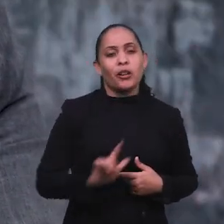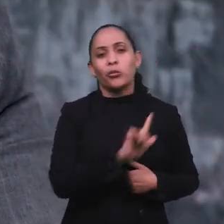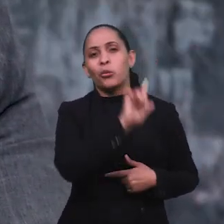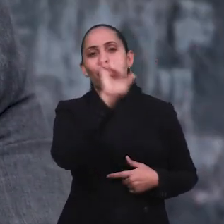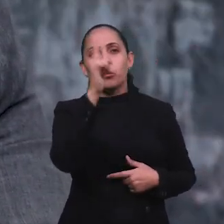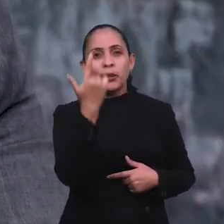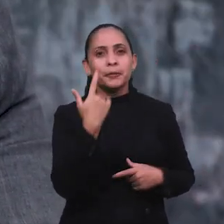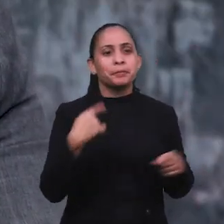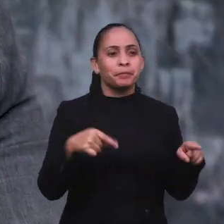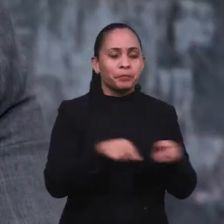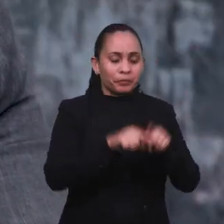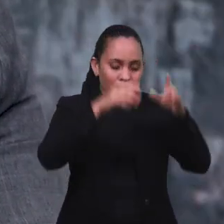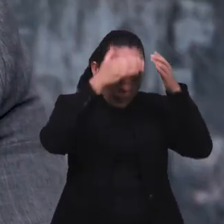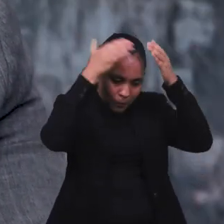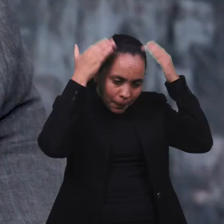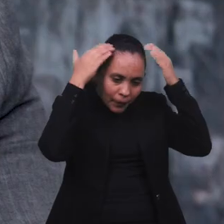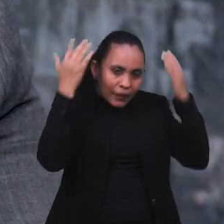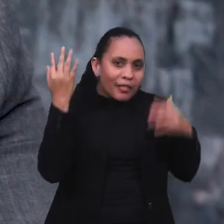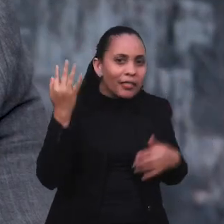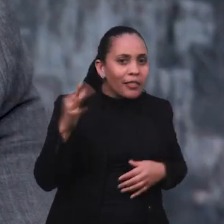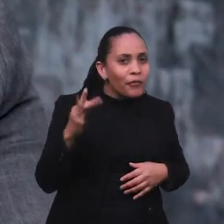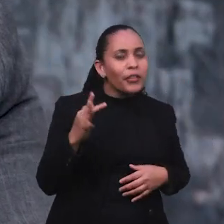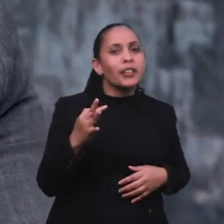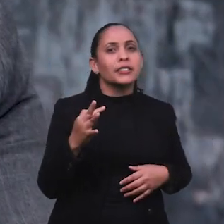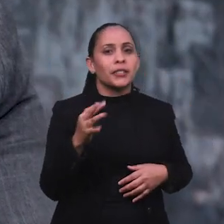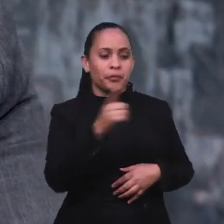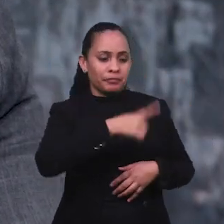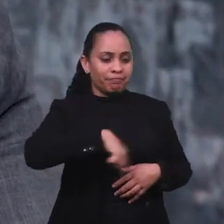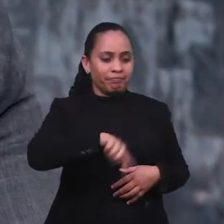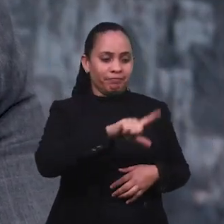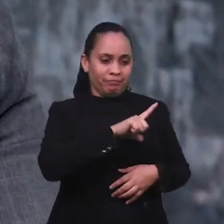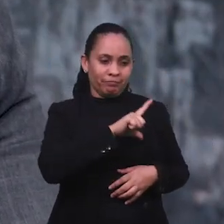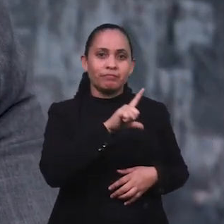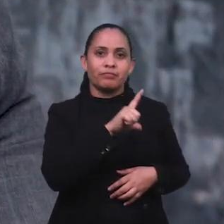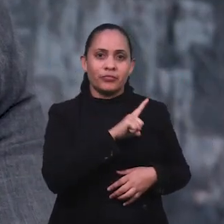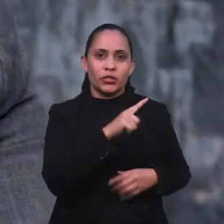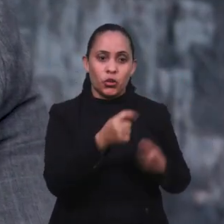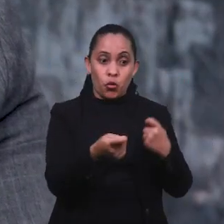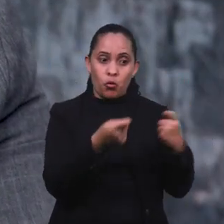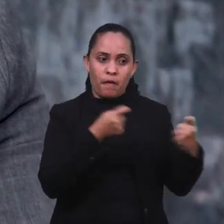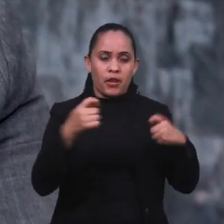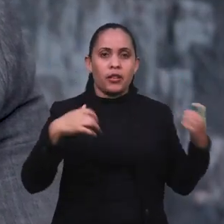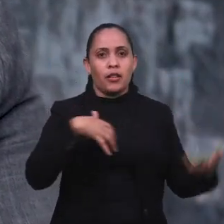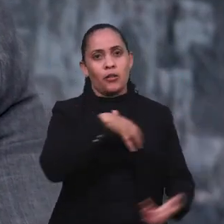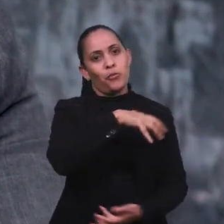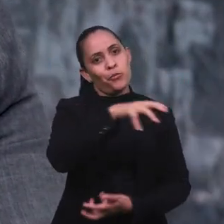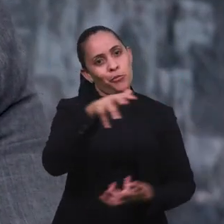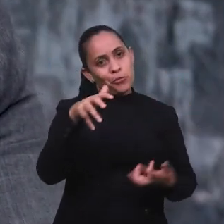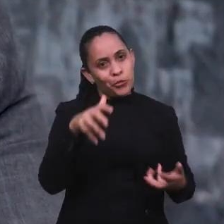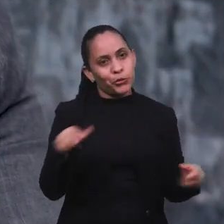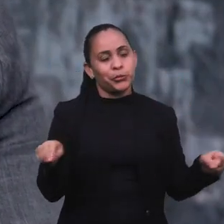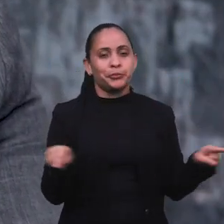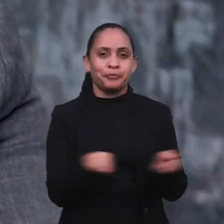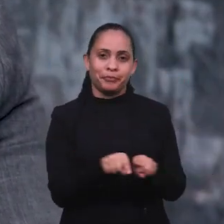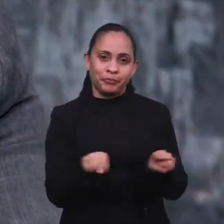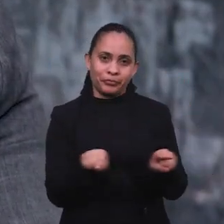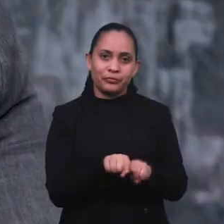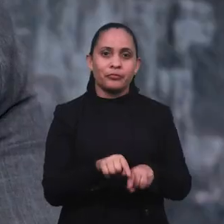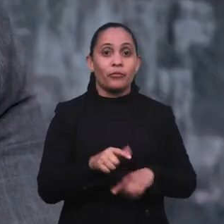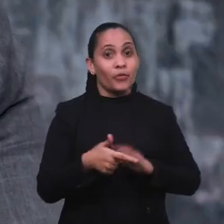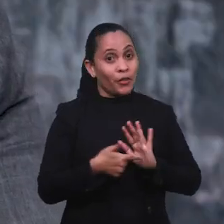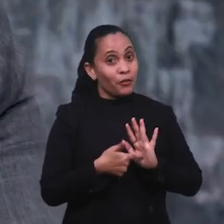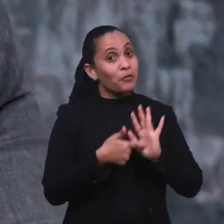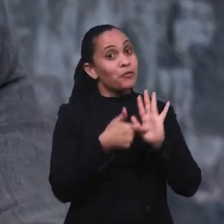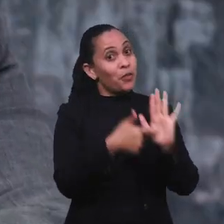Germânico, com o rei da França, justamente por essa pretensão dela de governar o mundo. E os companheiros, né, citaram